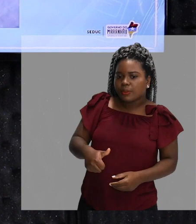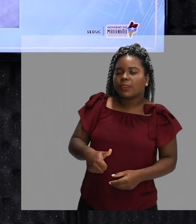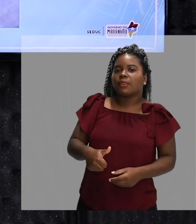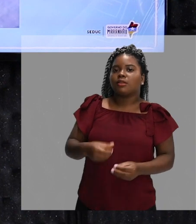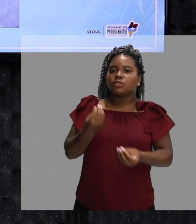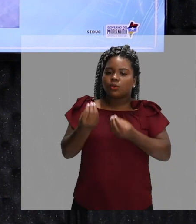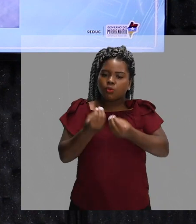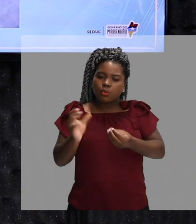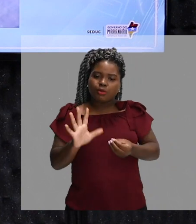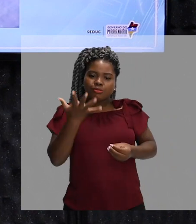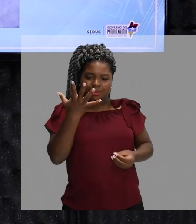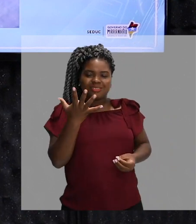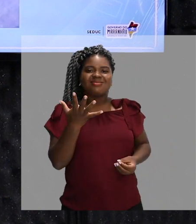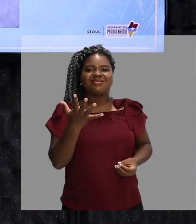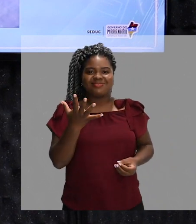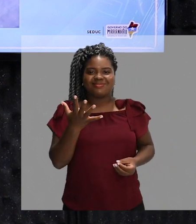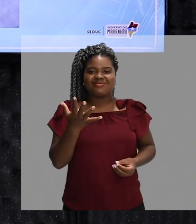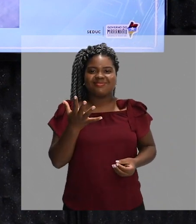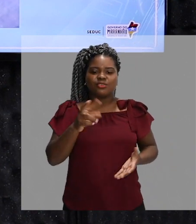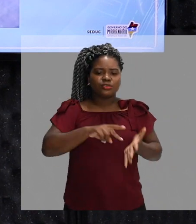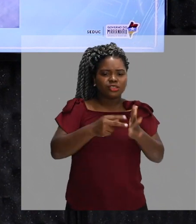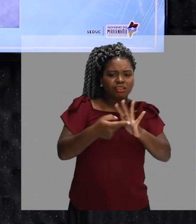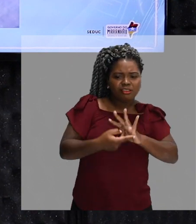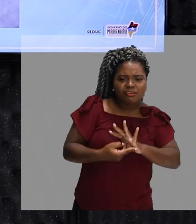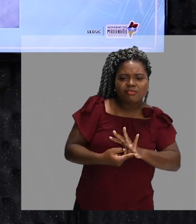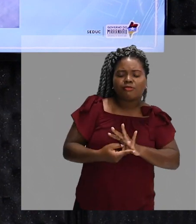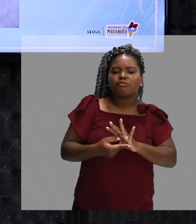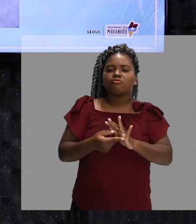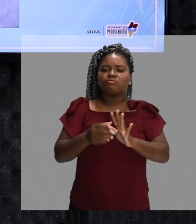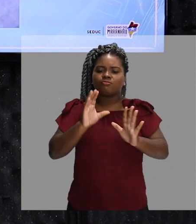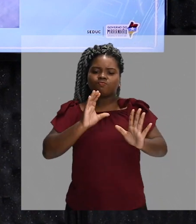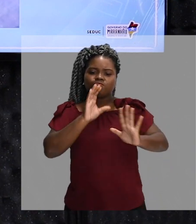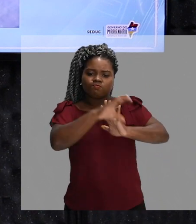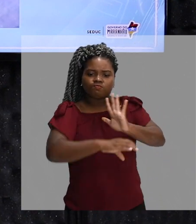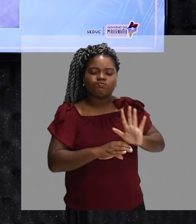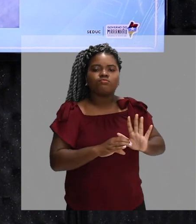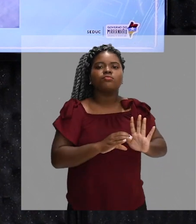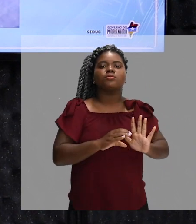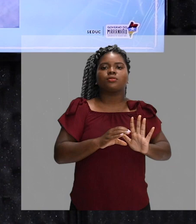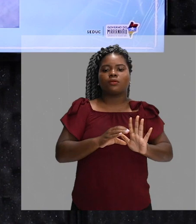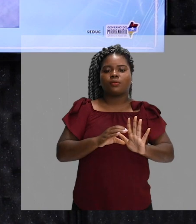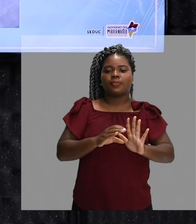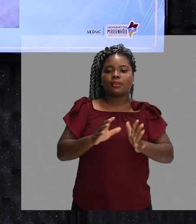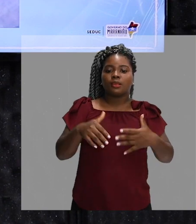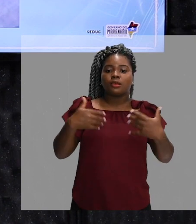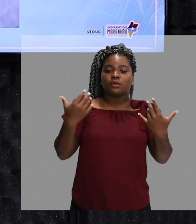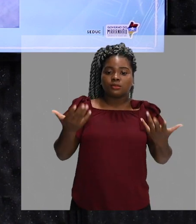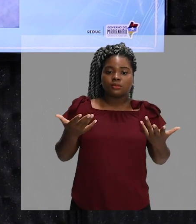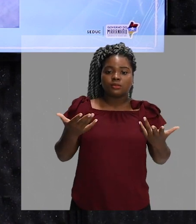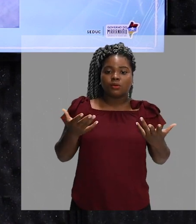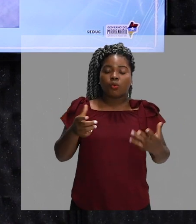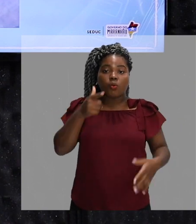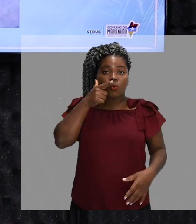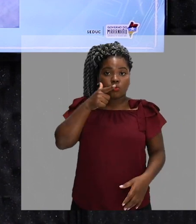isso, pode-se informar as pessoas, os moradores das cidades